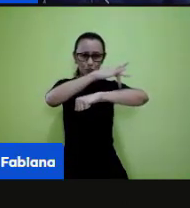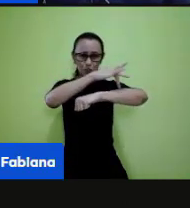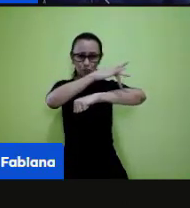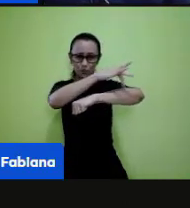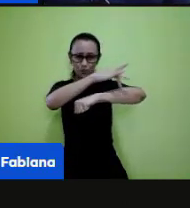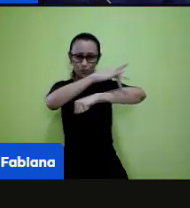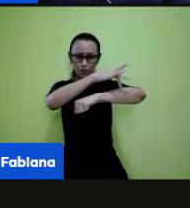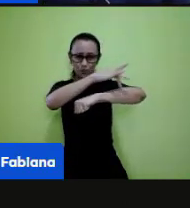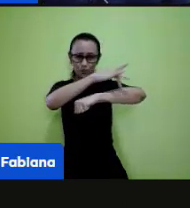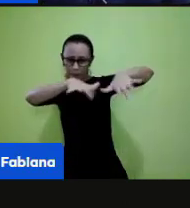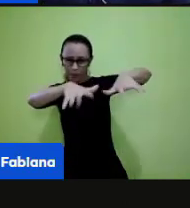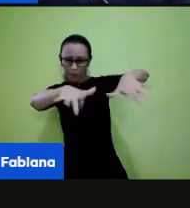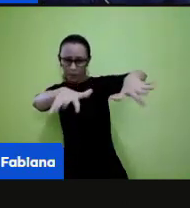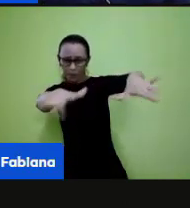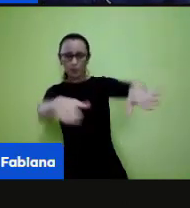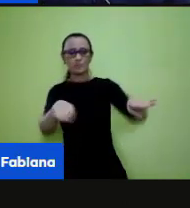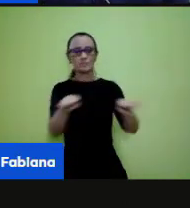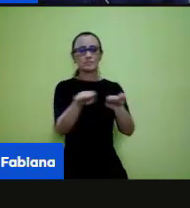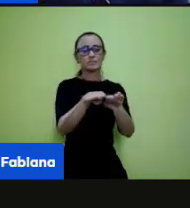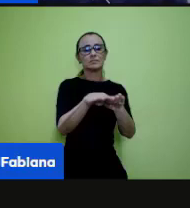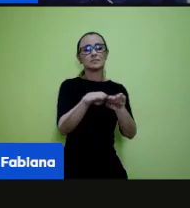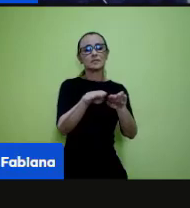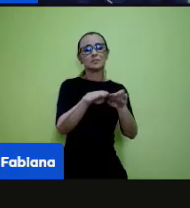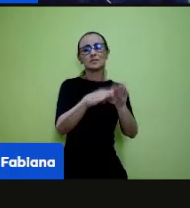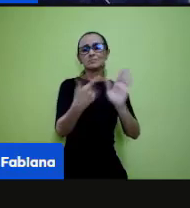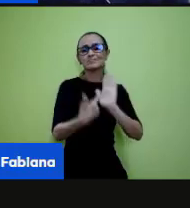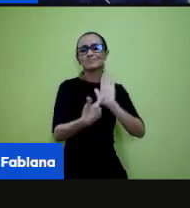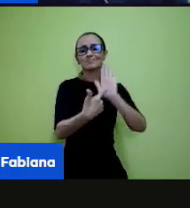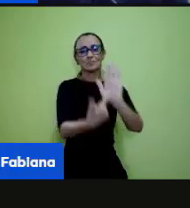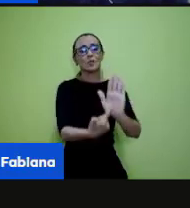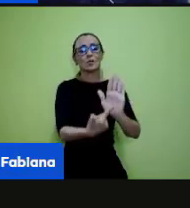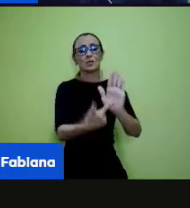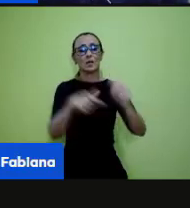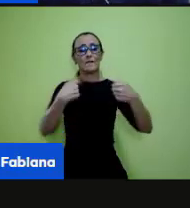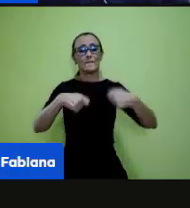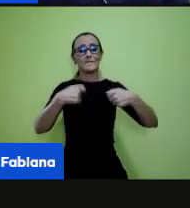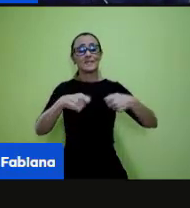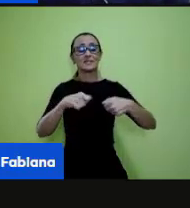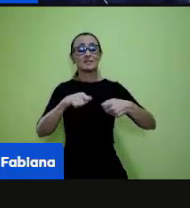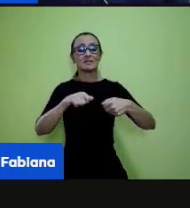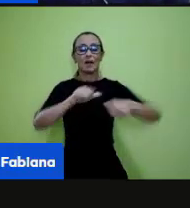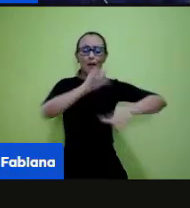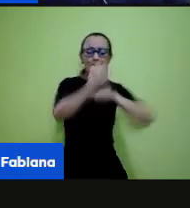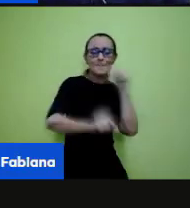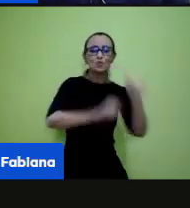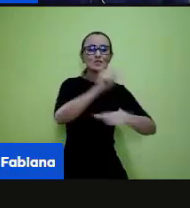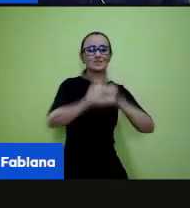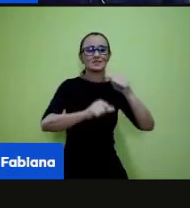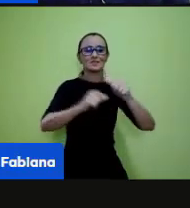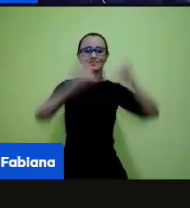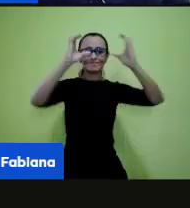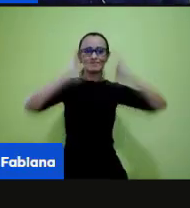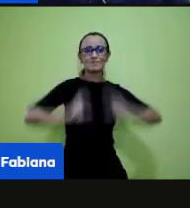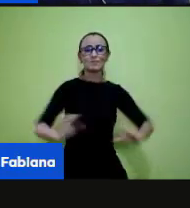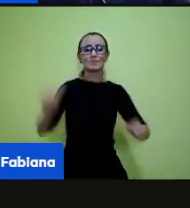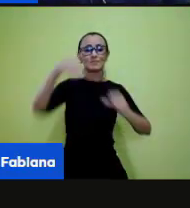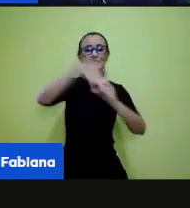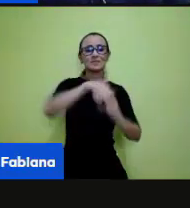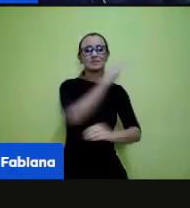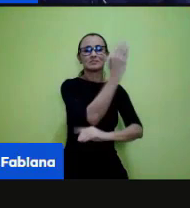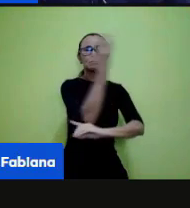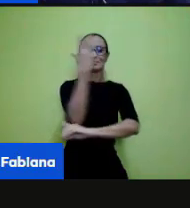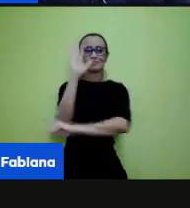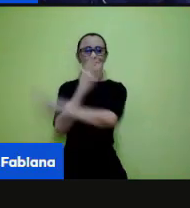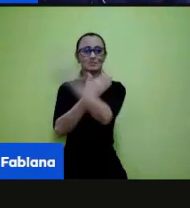doenças. Frente a esse quadro, é imperativo que haja mudanças significativas de comportamento socioambiental, também